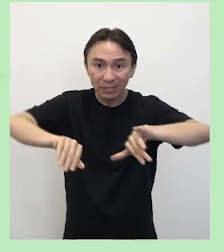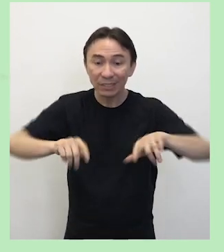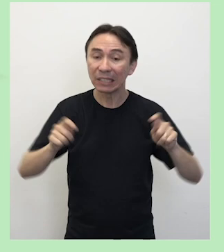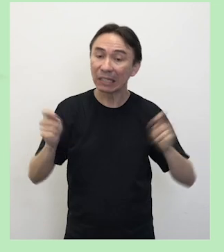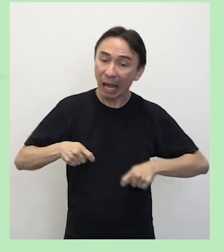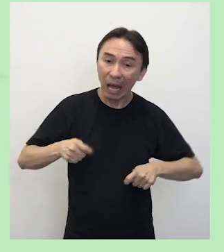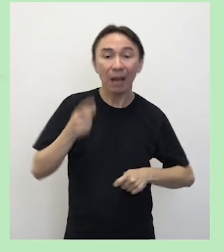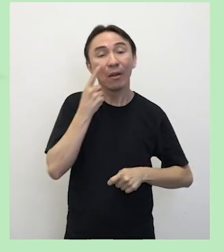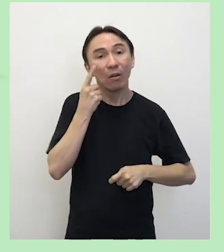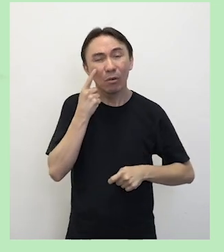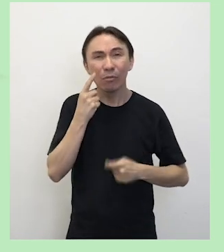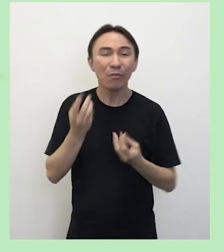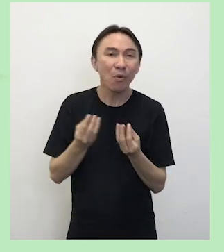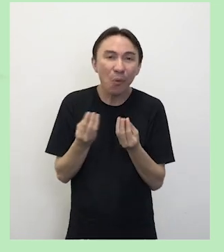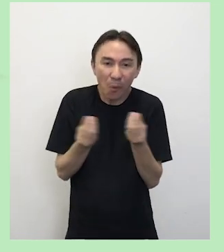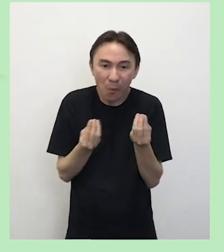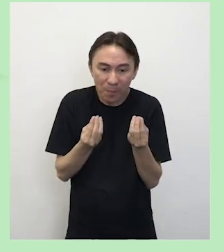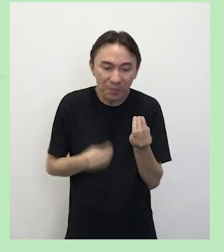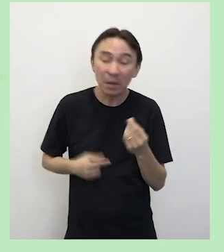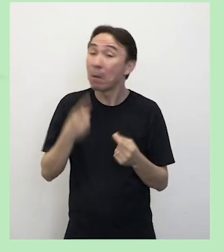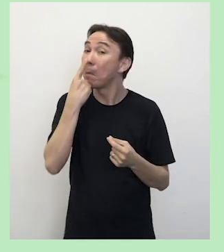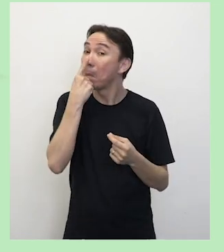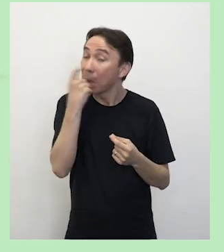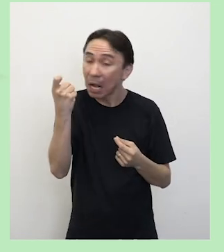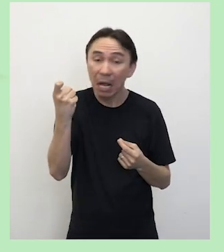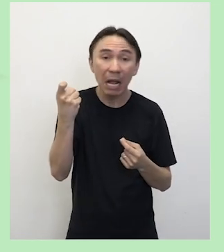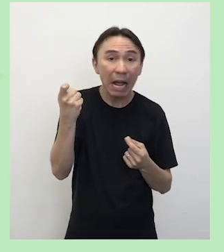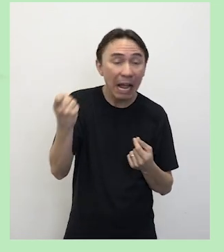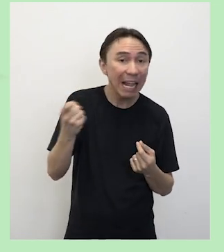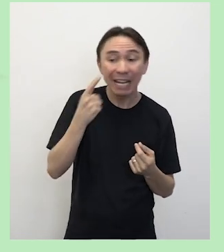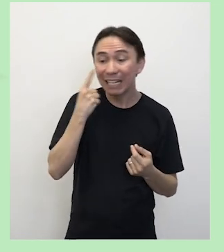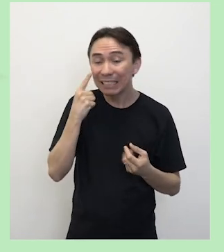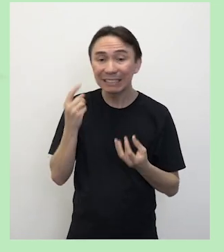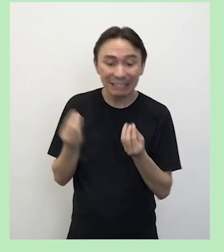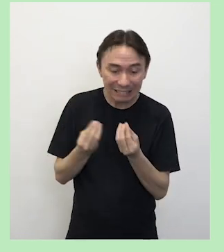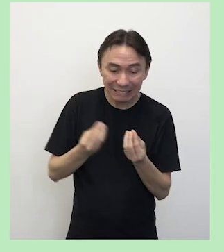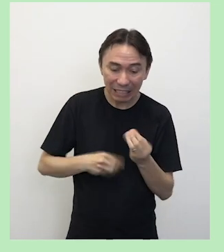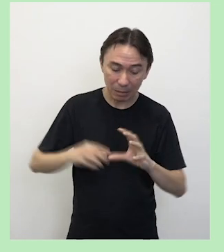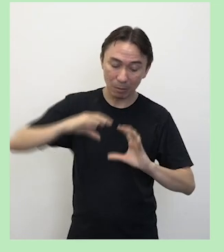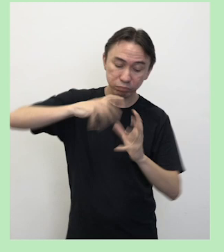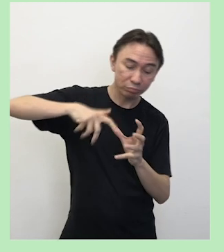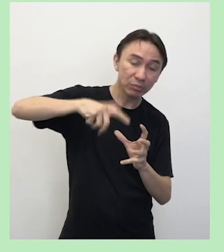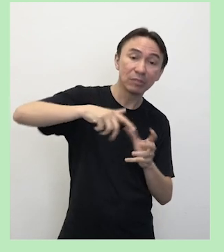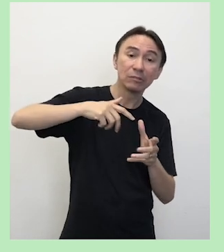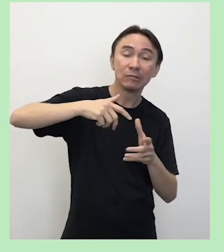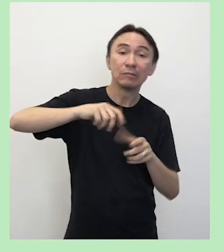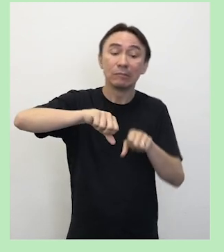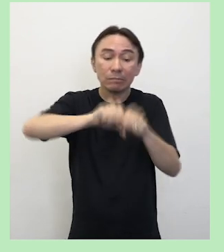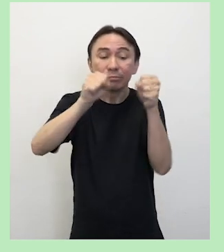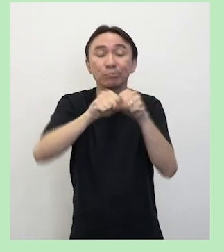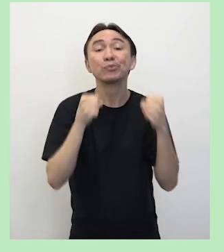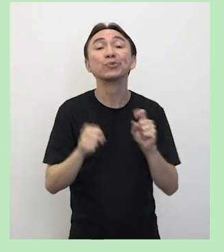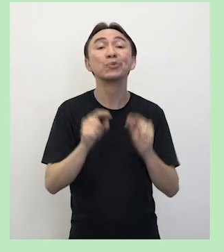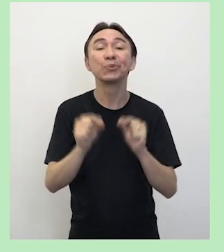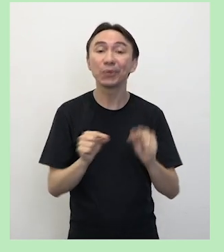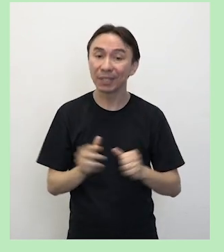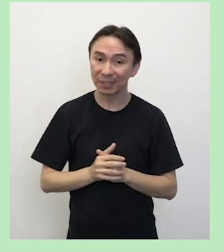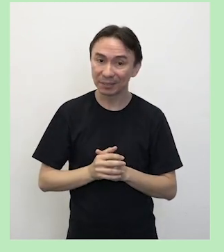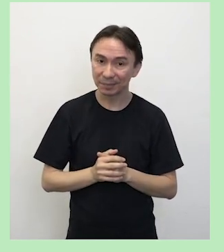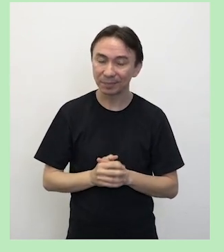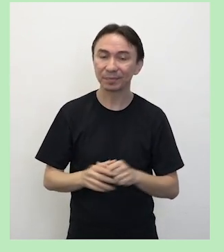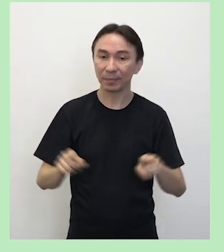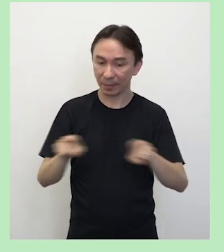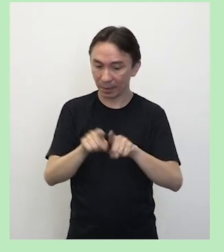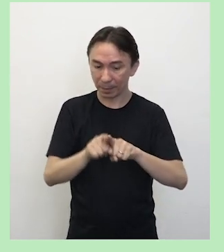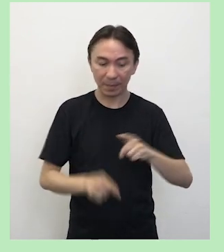do qual é o impacto que esse lixo, né, ocorre no nosso planeta. Indicadores qualitativos.